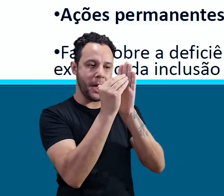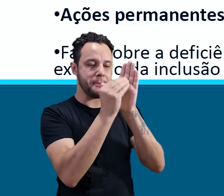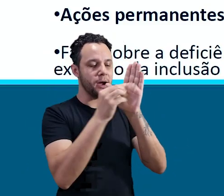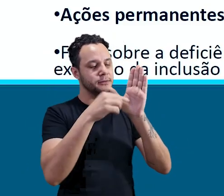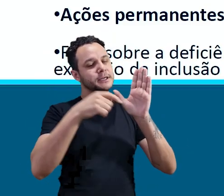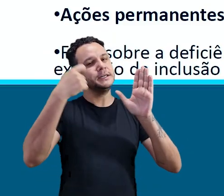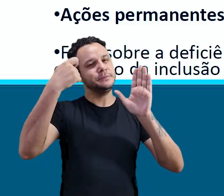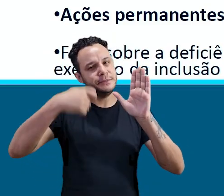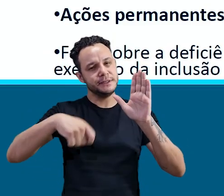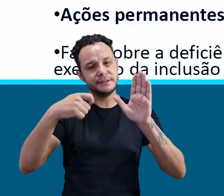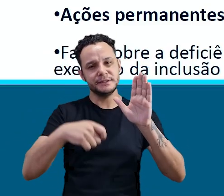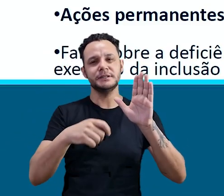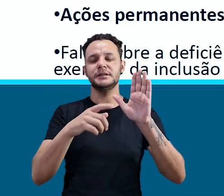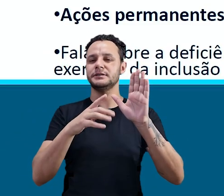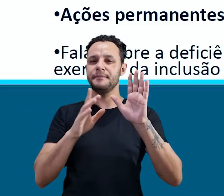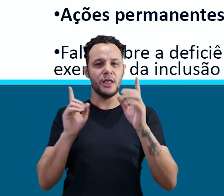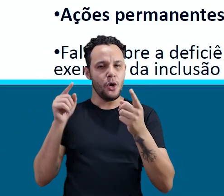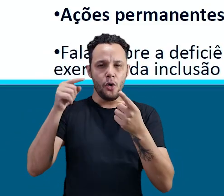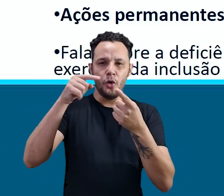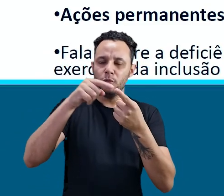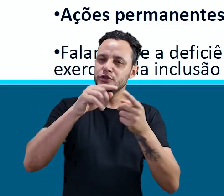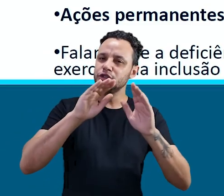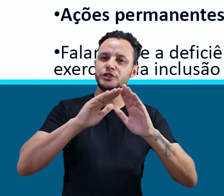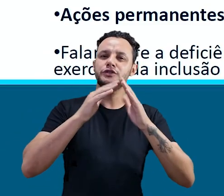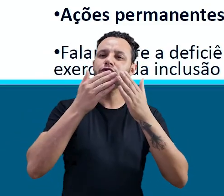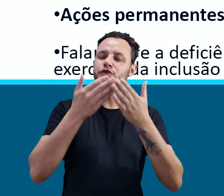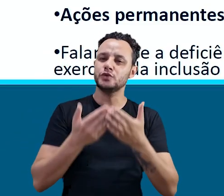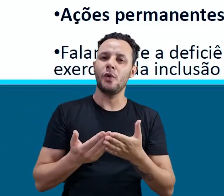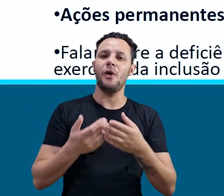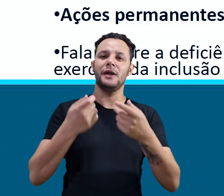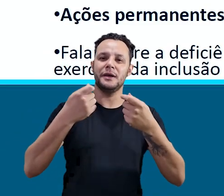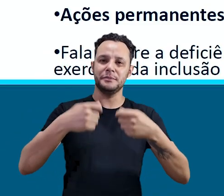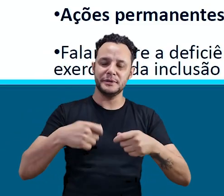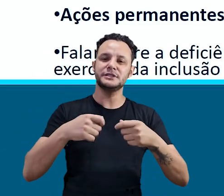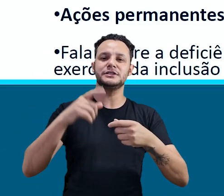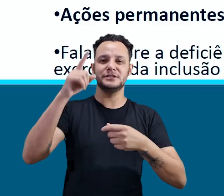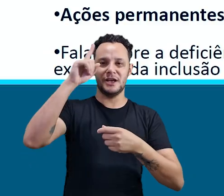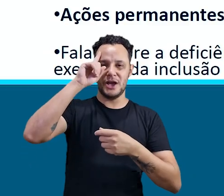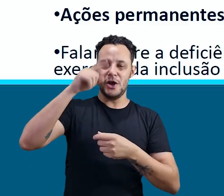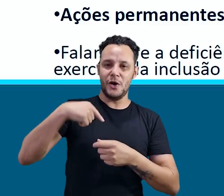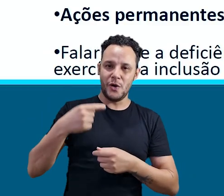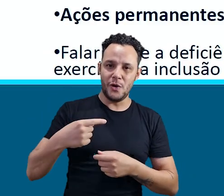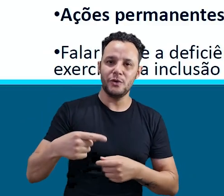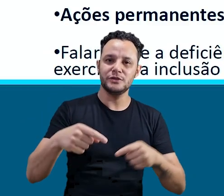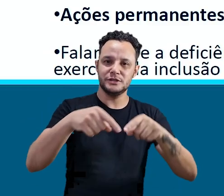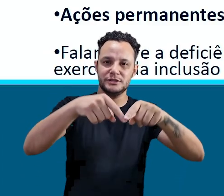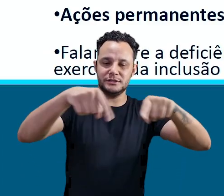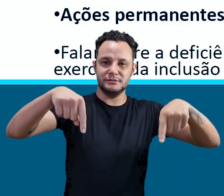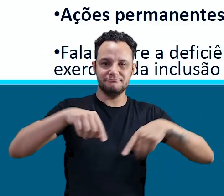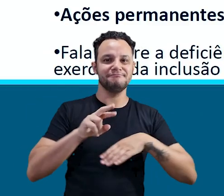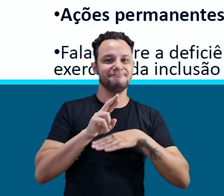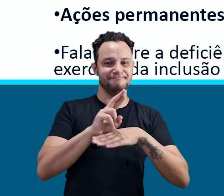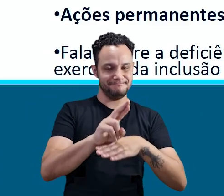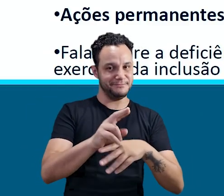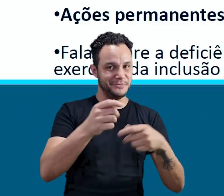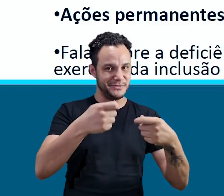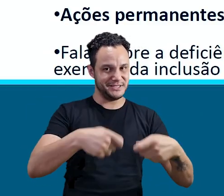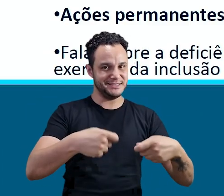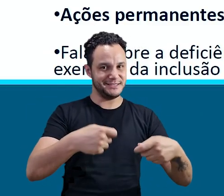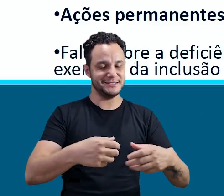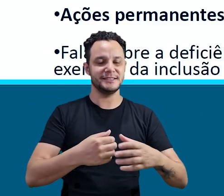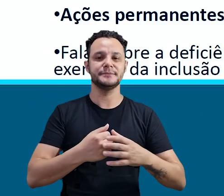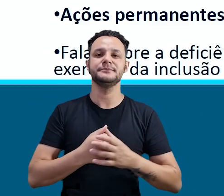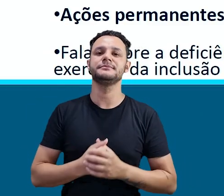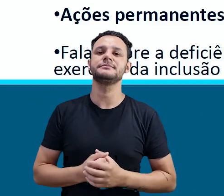que o plano da escola, que os objetivos daquela escola incluam e trabalhem com a rotina do